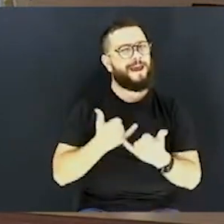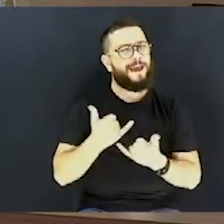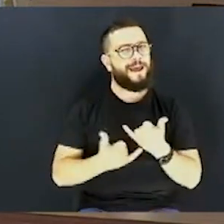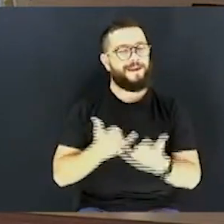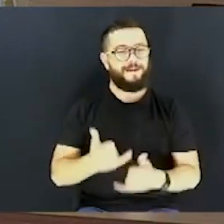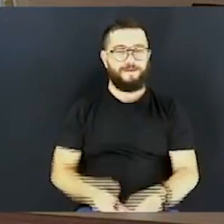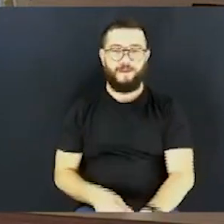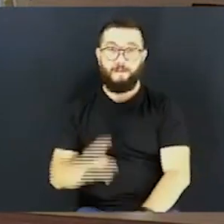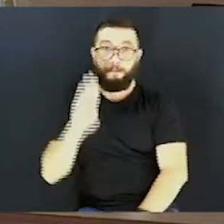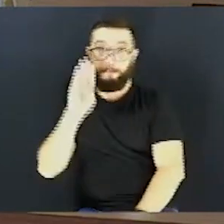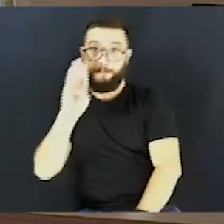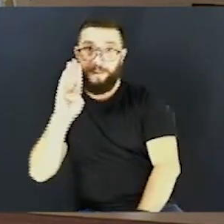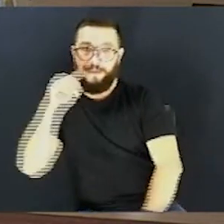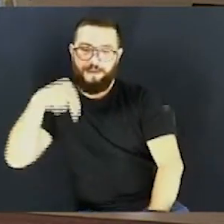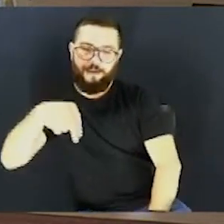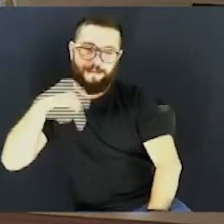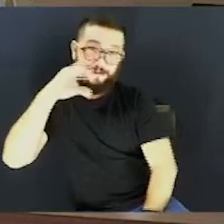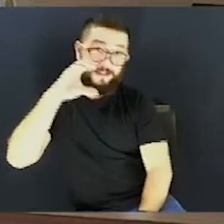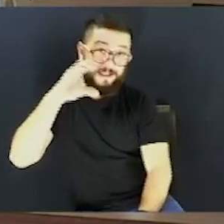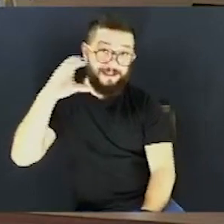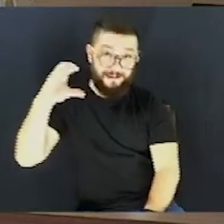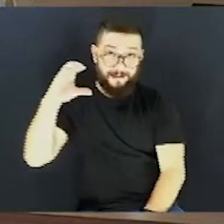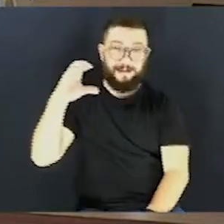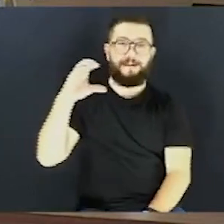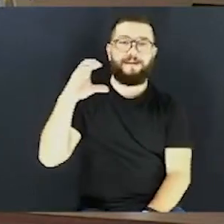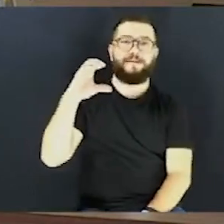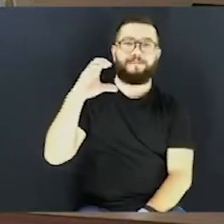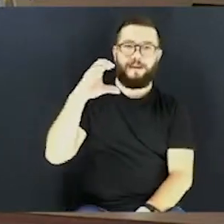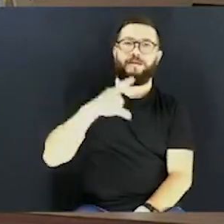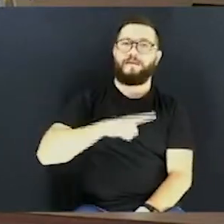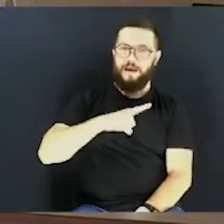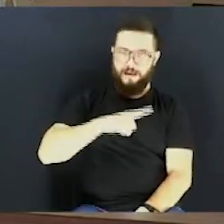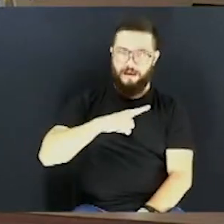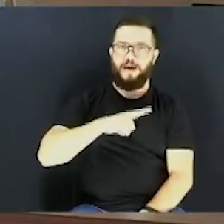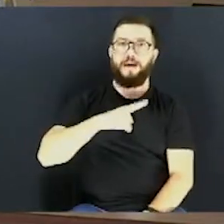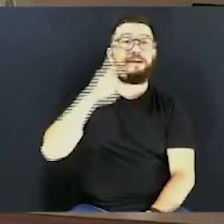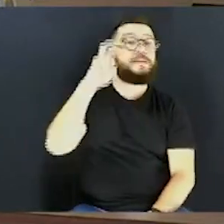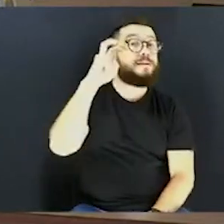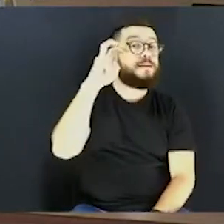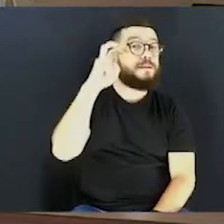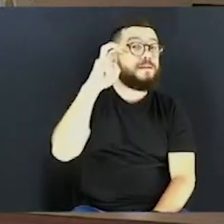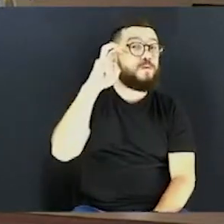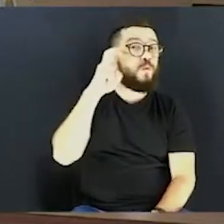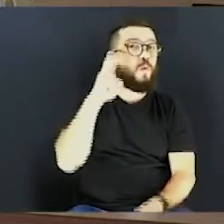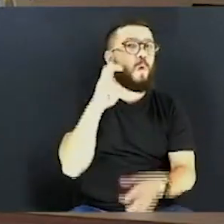que é a Base Nacional Comum Curricular, ela traz os 5 eixos, que são os eixos principais, e